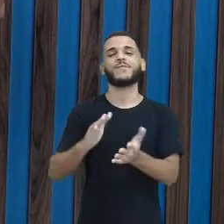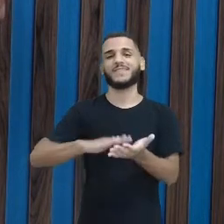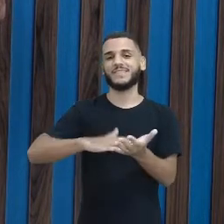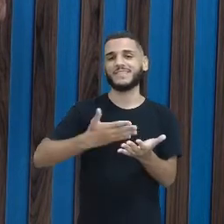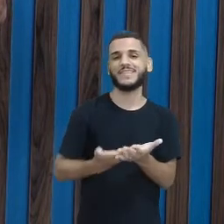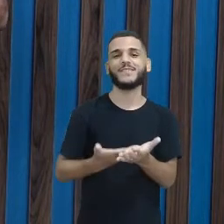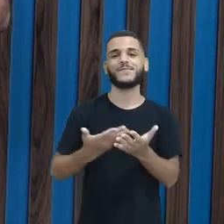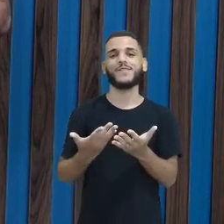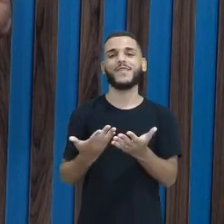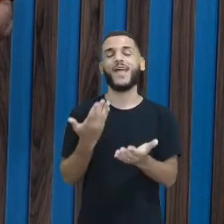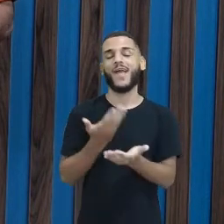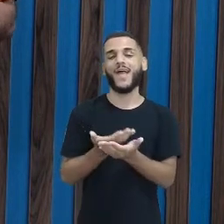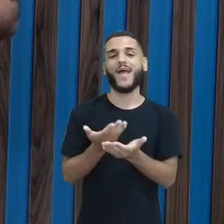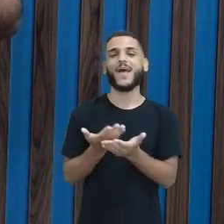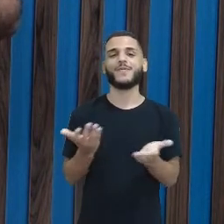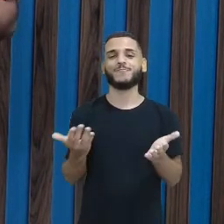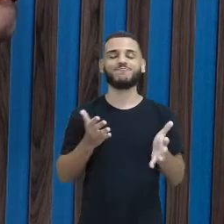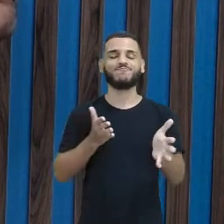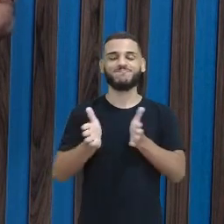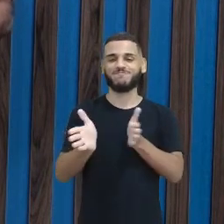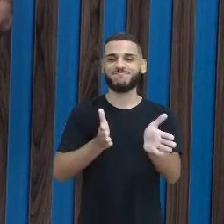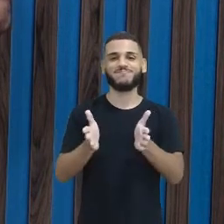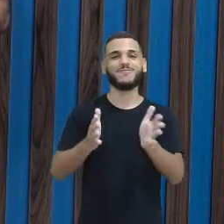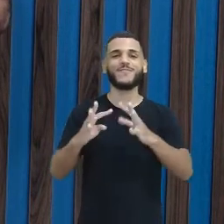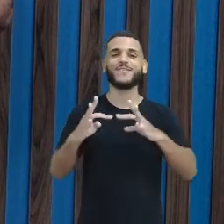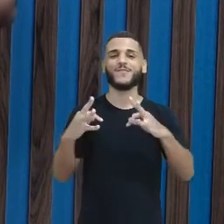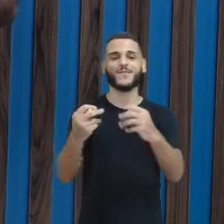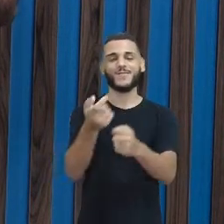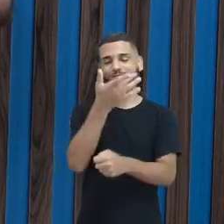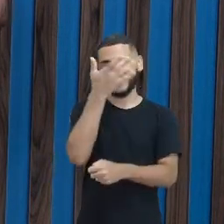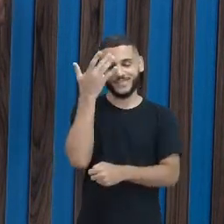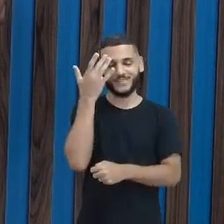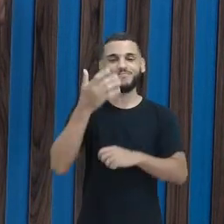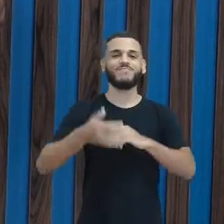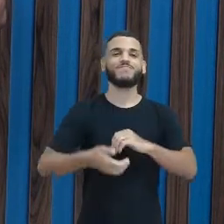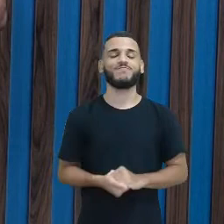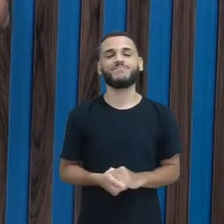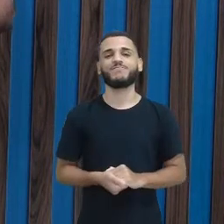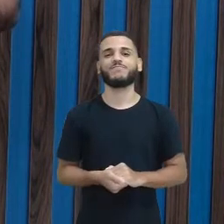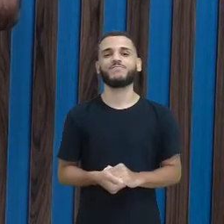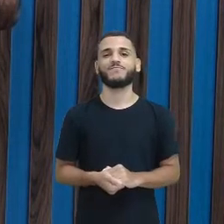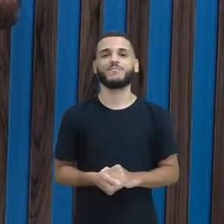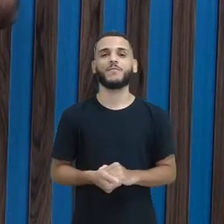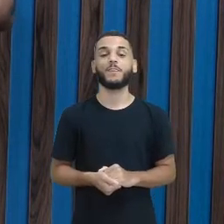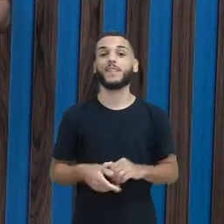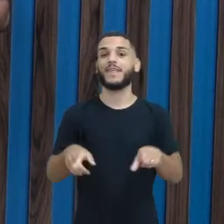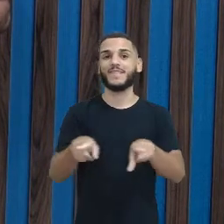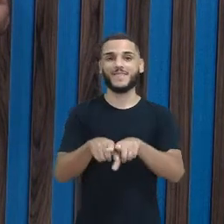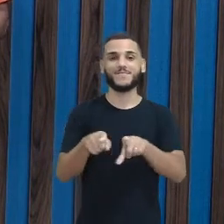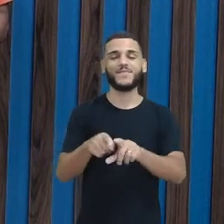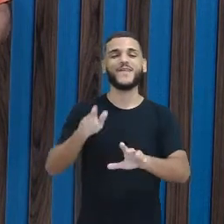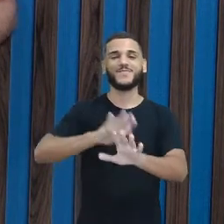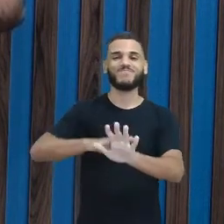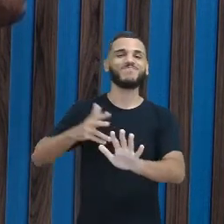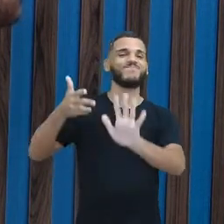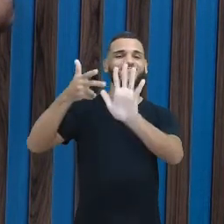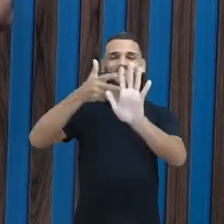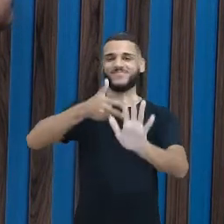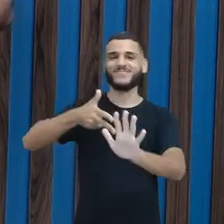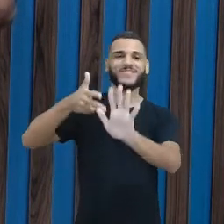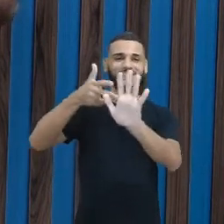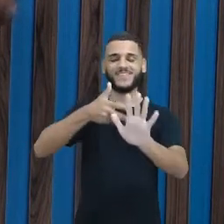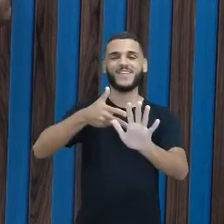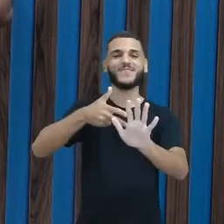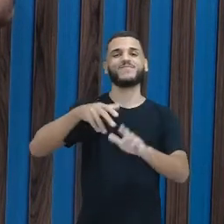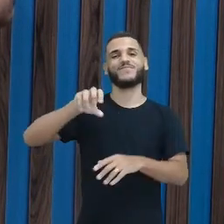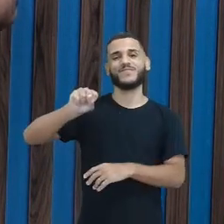nossas aulas se tornem mais acessíveis para todos e todas. E a gente conta com a produção da